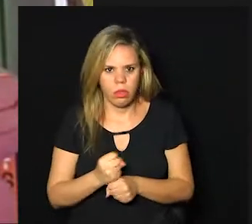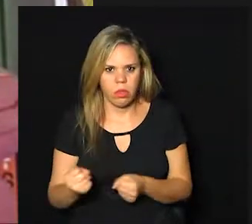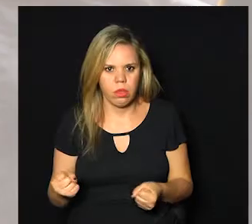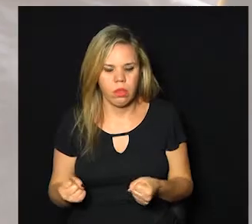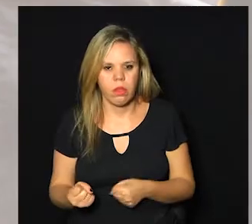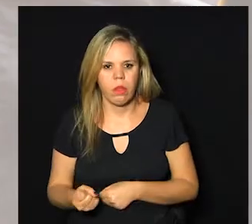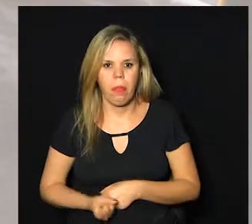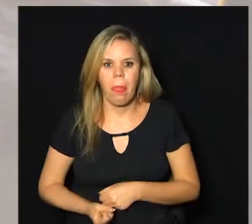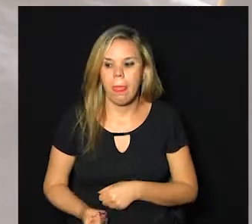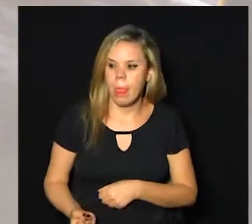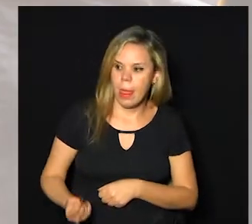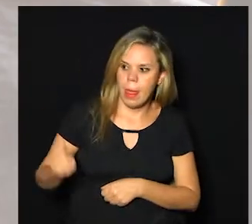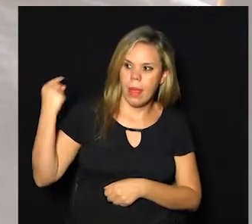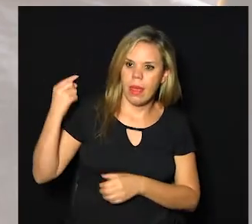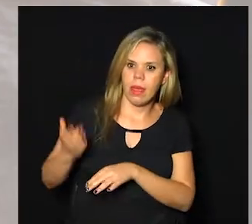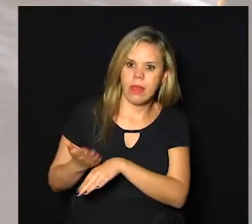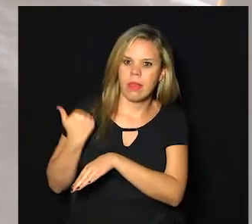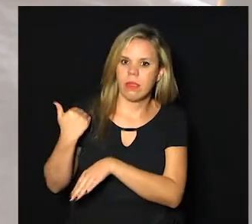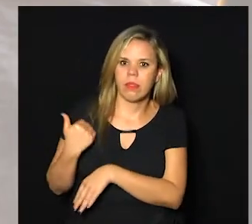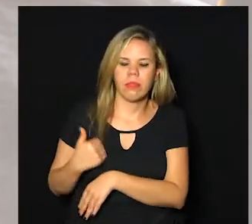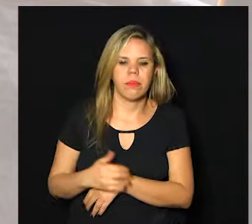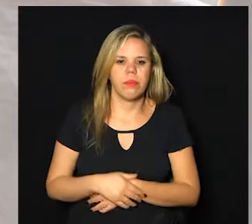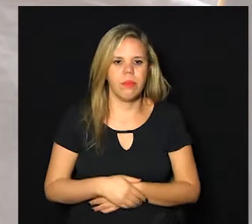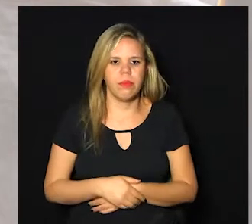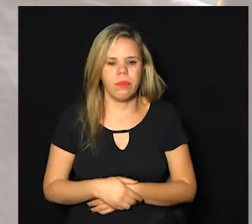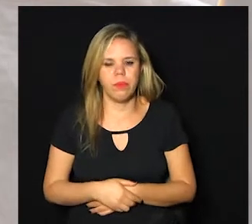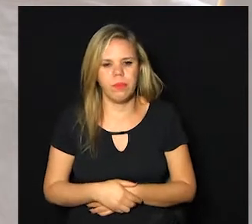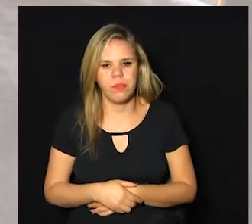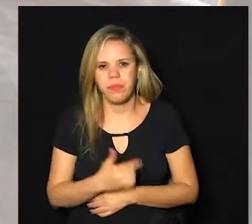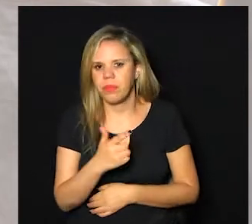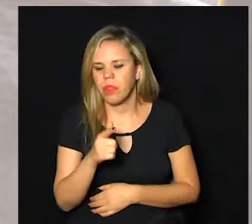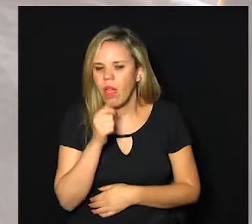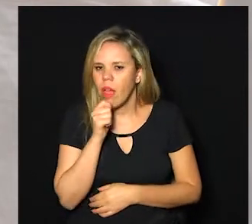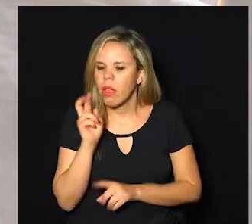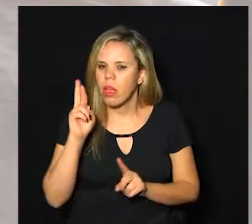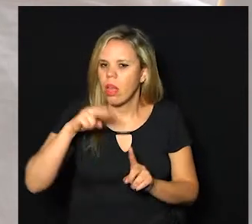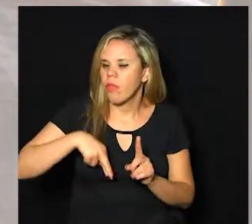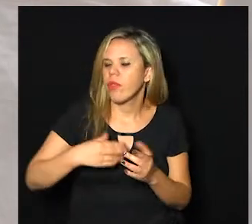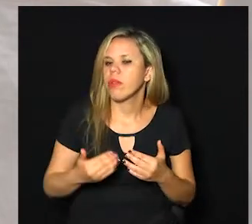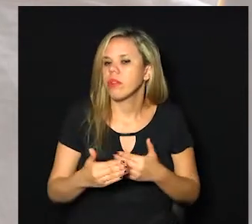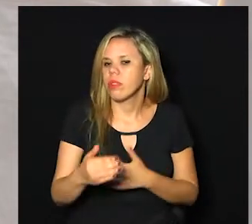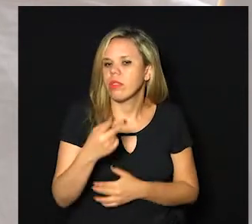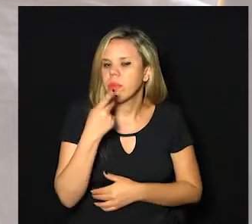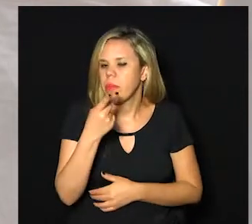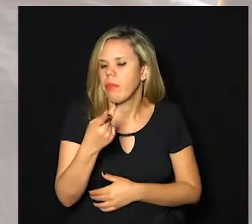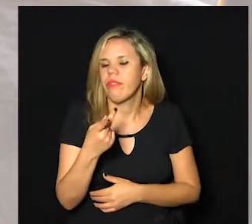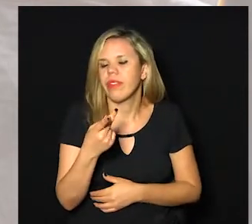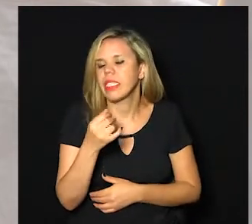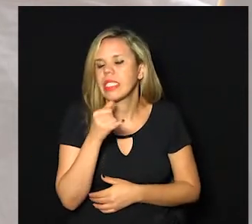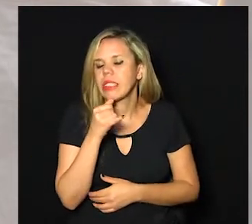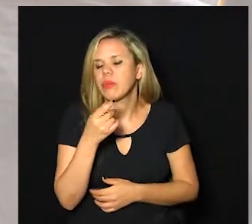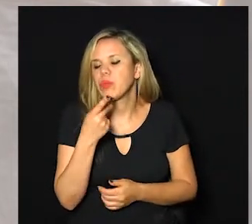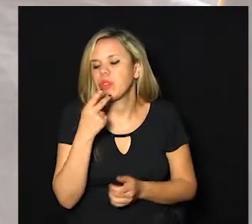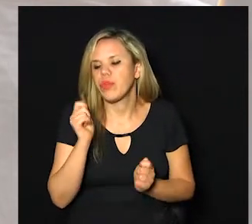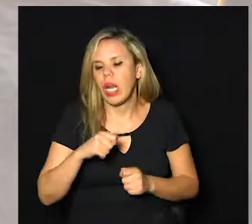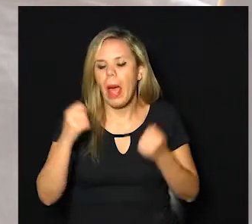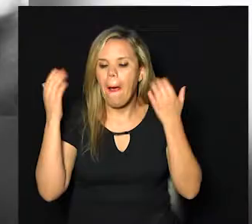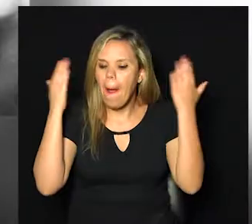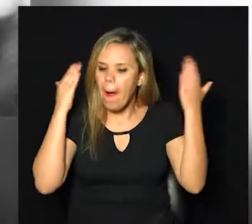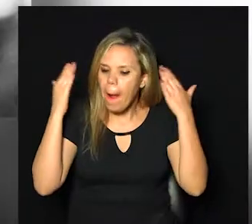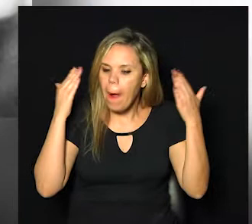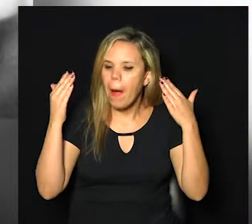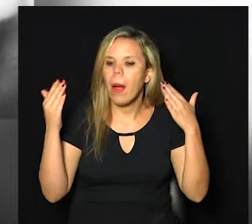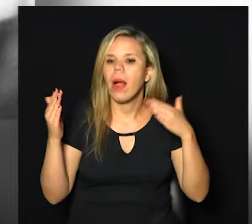Né? Antes disso, eu não tinha essa referência para te dizer. O que eu posso te falar é que assim, a psicologia é